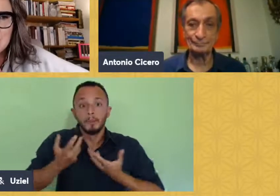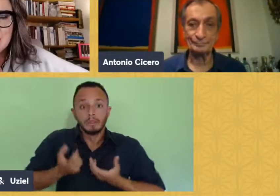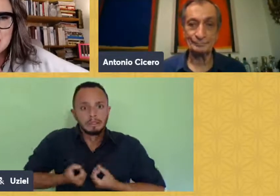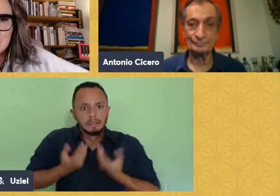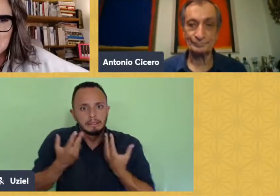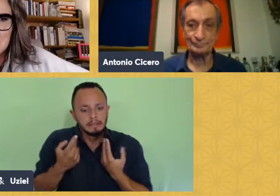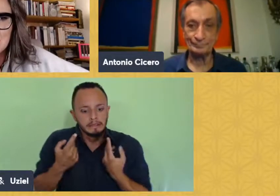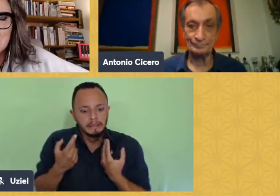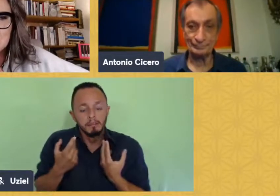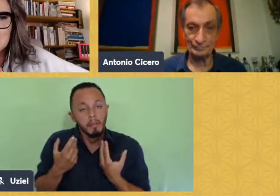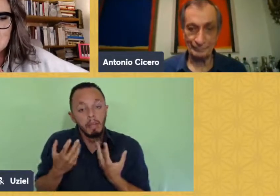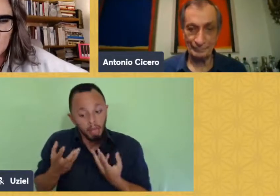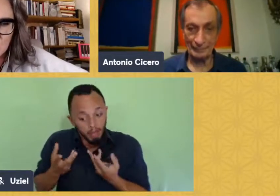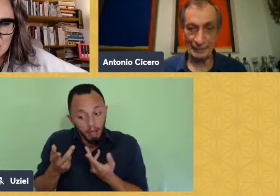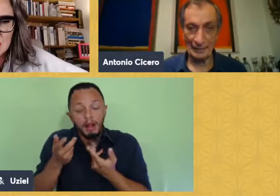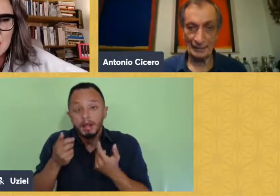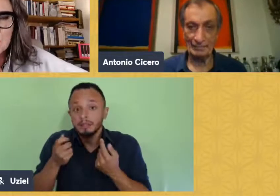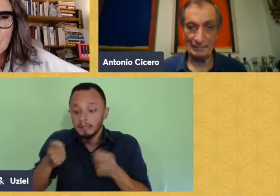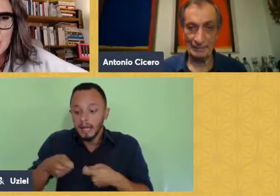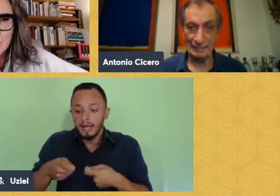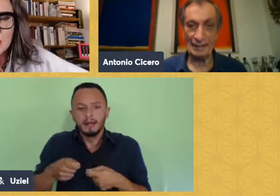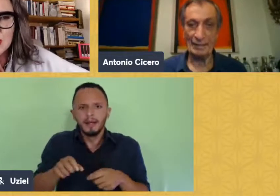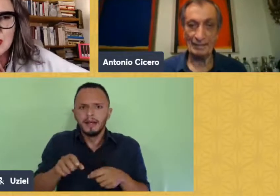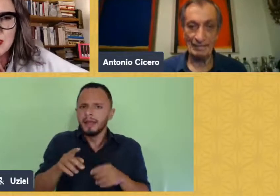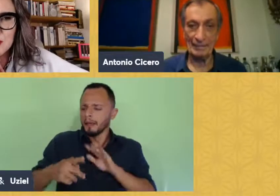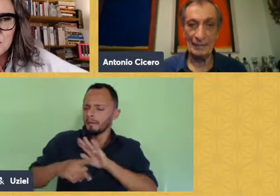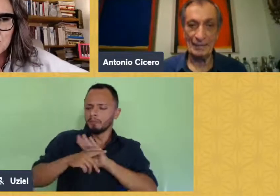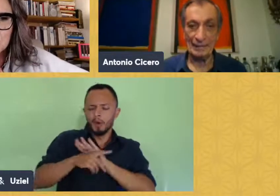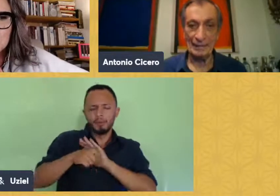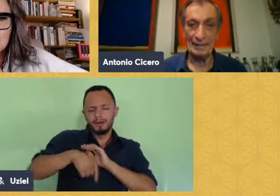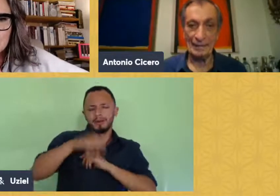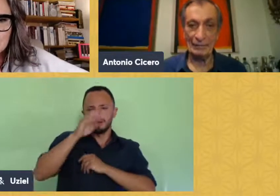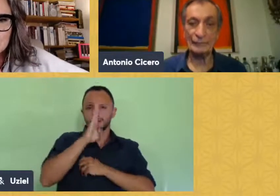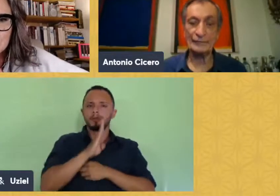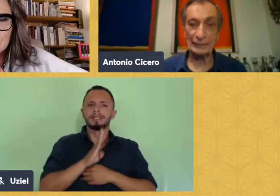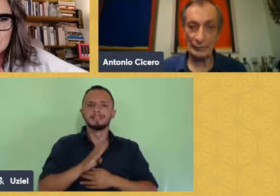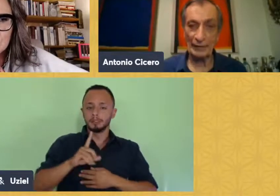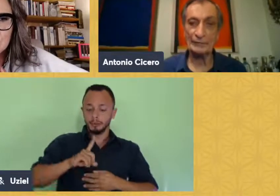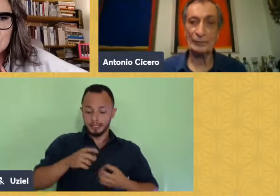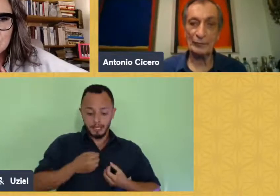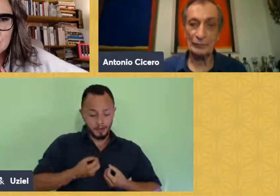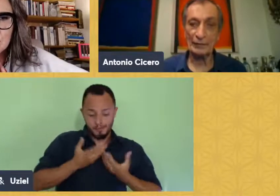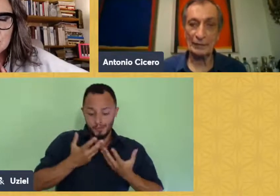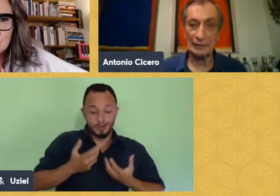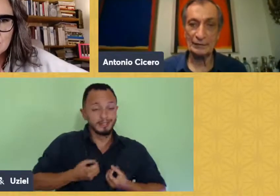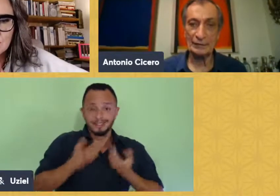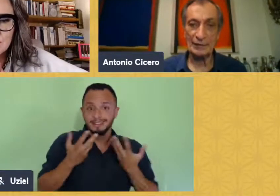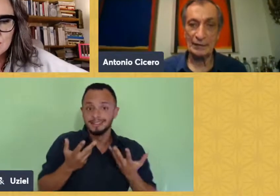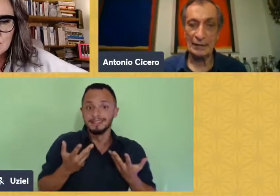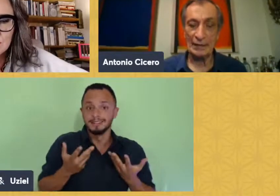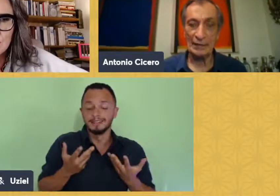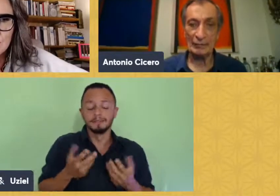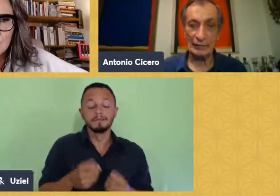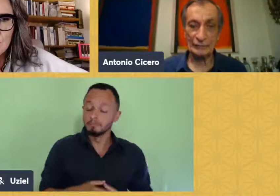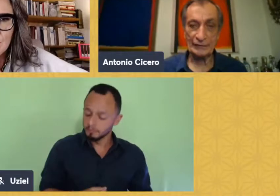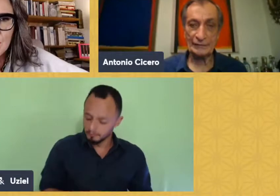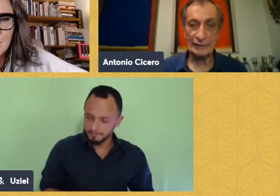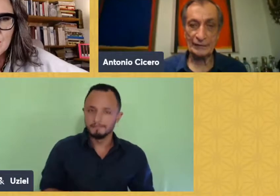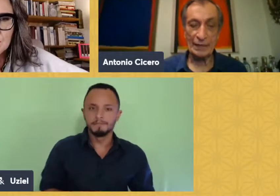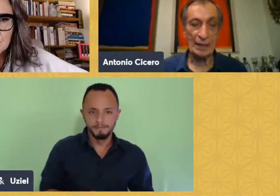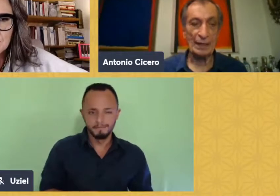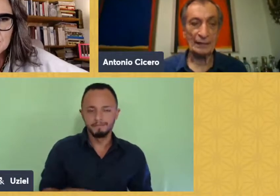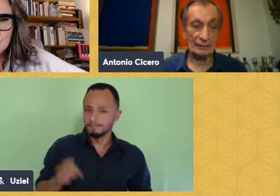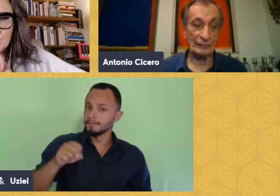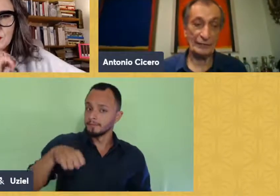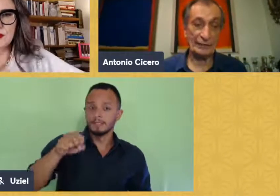popular brasileira também, né? Essa força poética da canção. A força poética é muito grande. Eu acho que